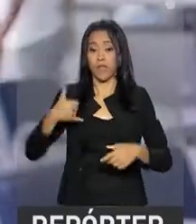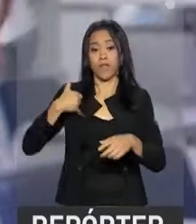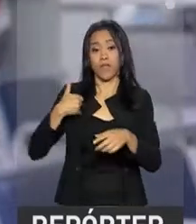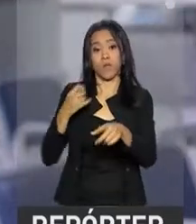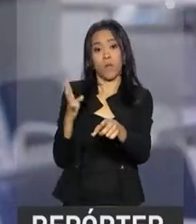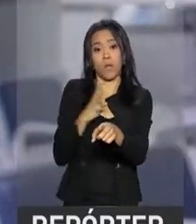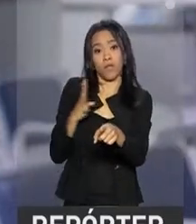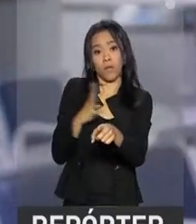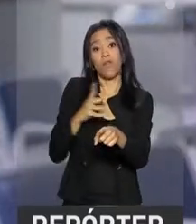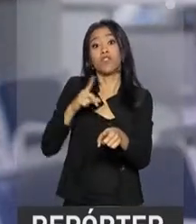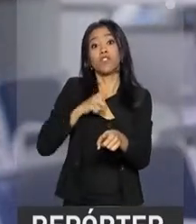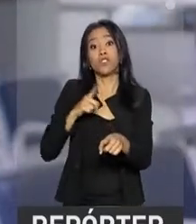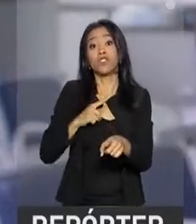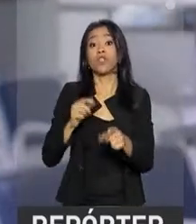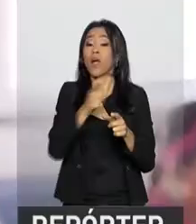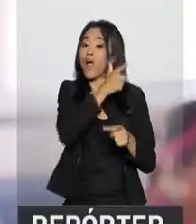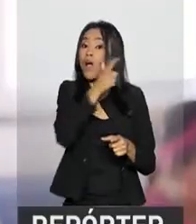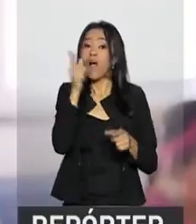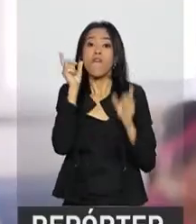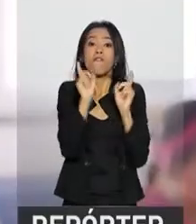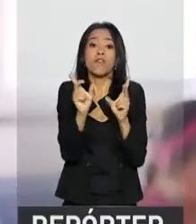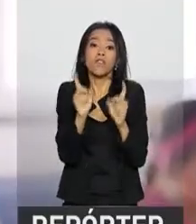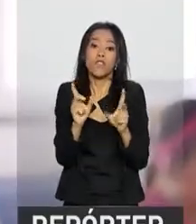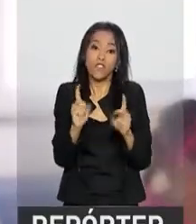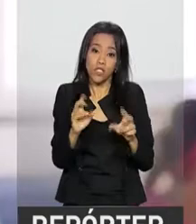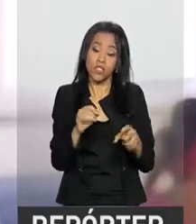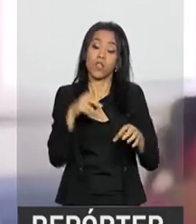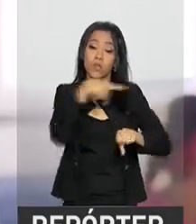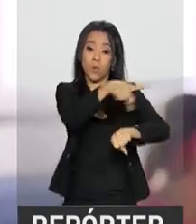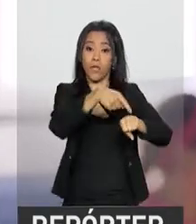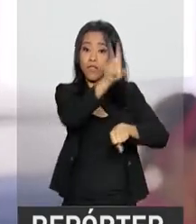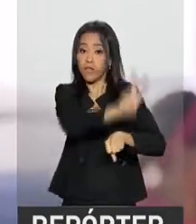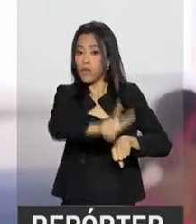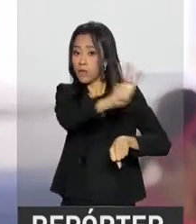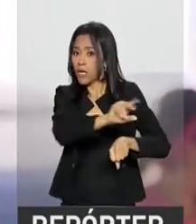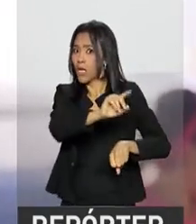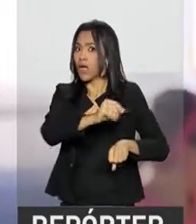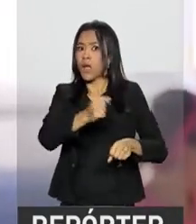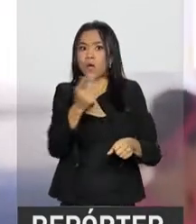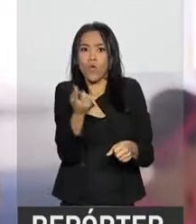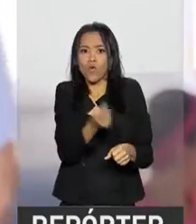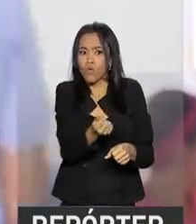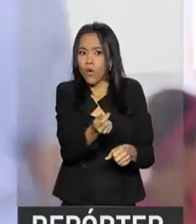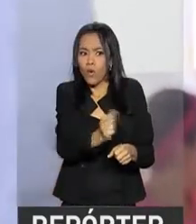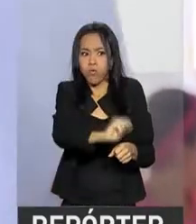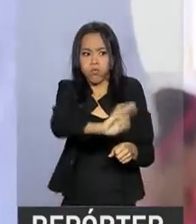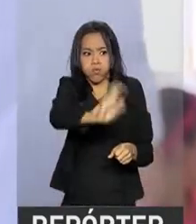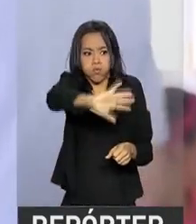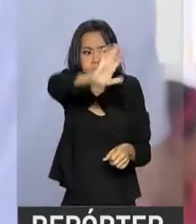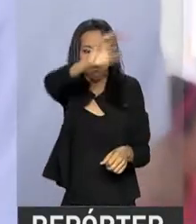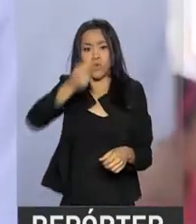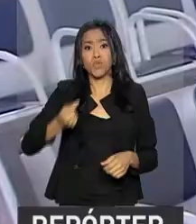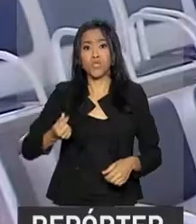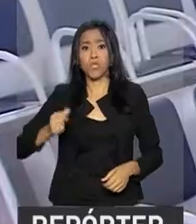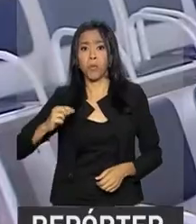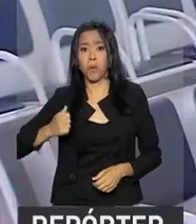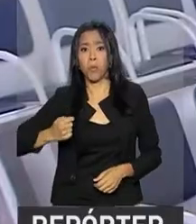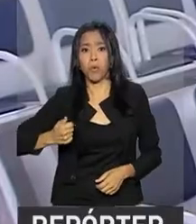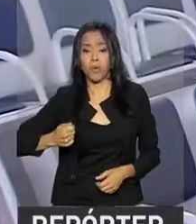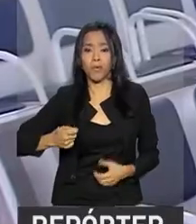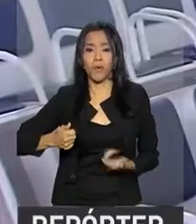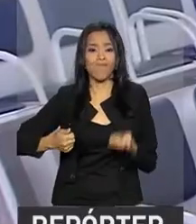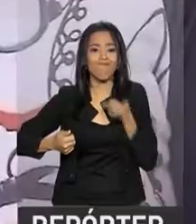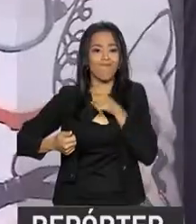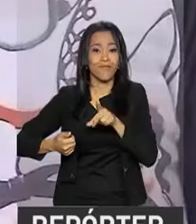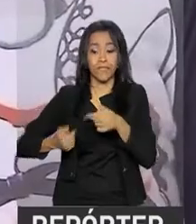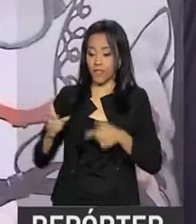anos, tinha uma lanchonete na Venezuela. Ela conta que com os sucessivos aumentos de preços, o dinheiro foi ficando escasso.